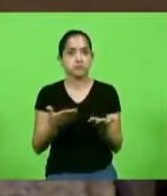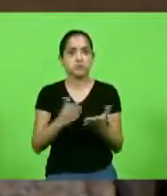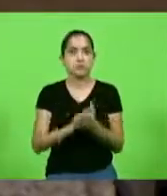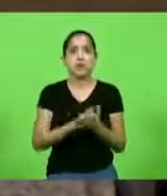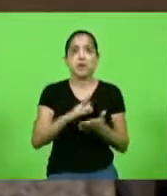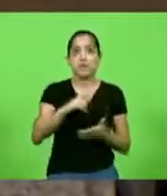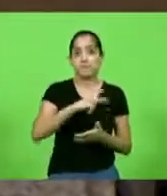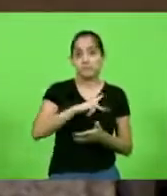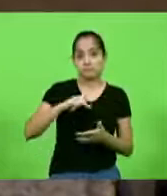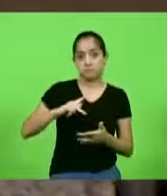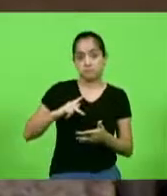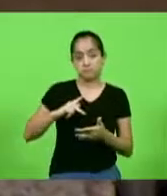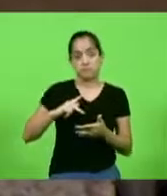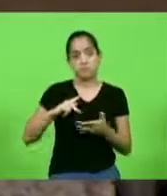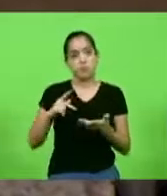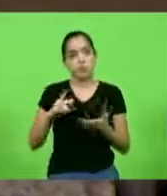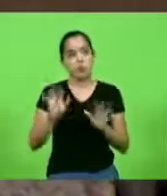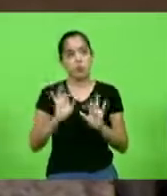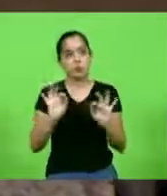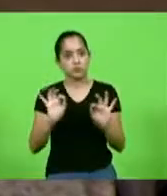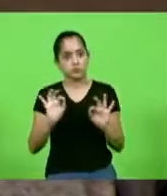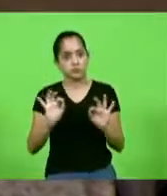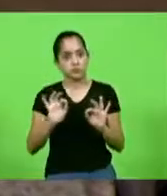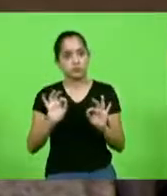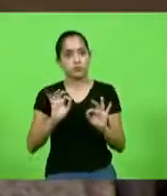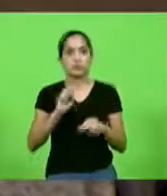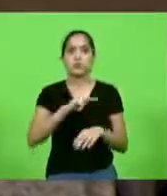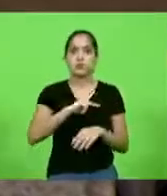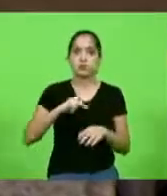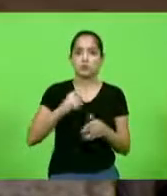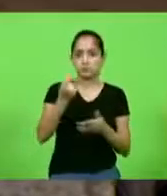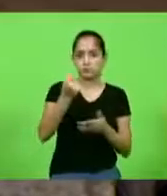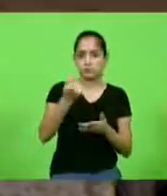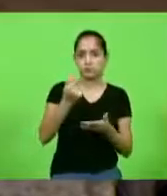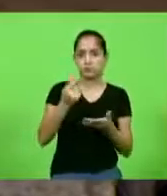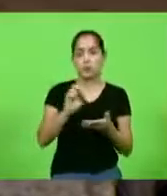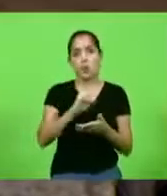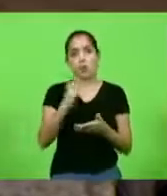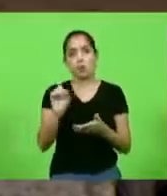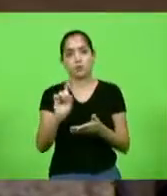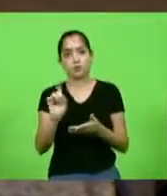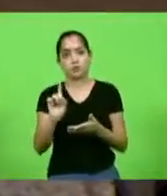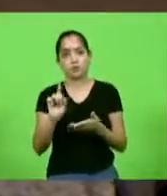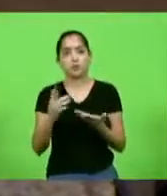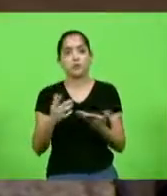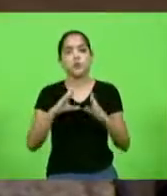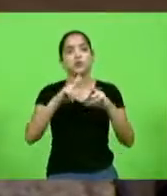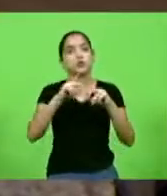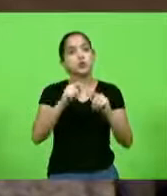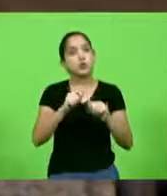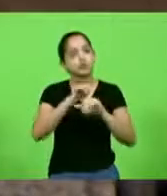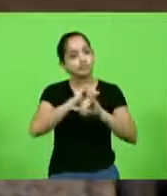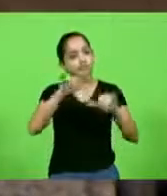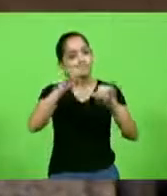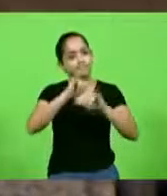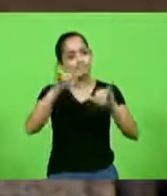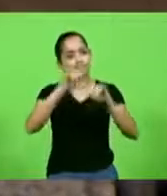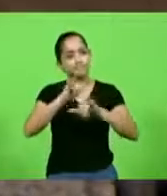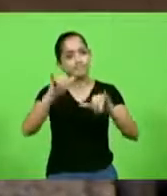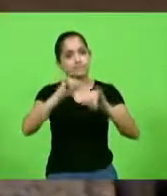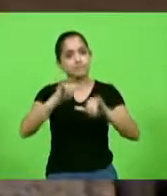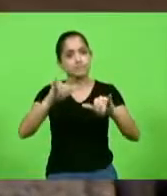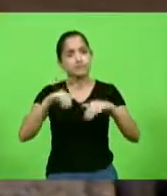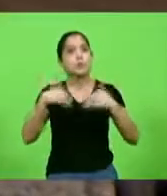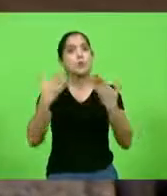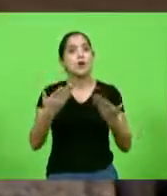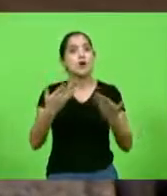público ou sem patrocínio público, com dinheiro público ou sem dinheiro público. Todos terão que fazer essa divulgação. Em qual